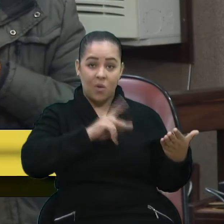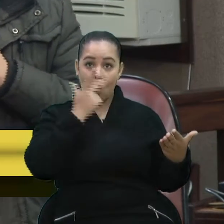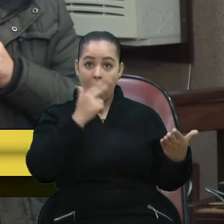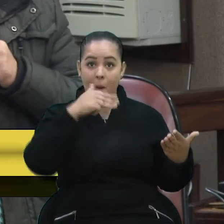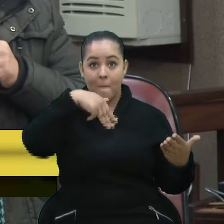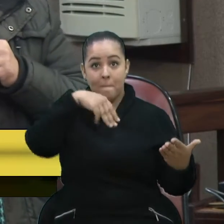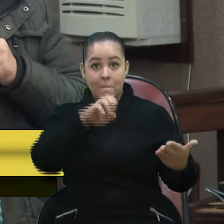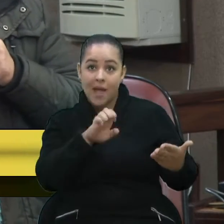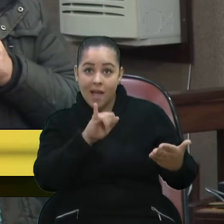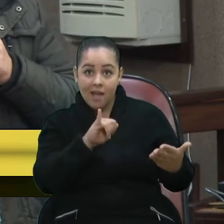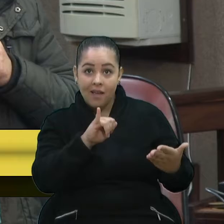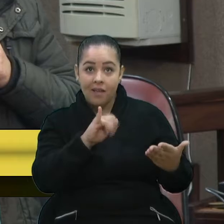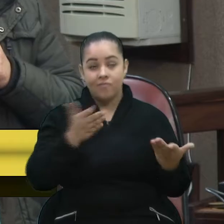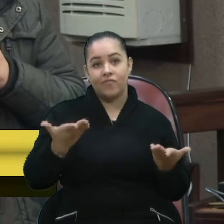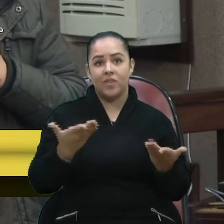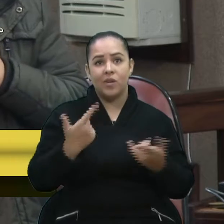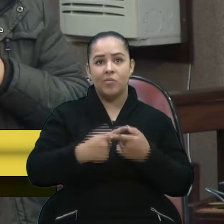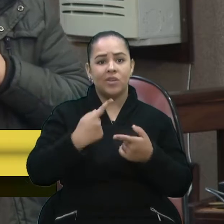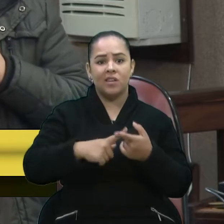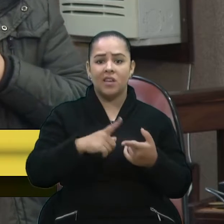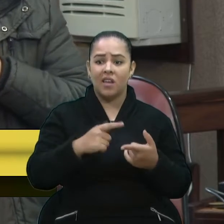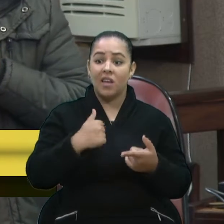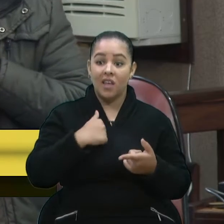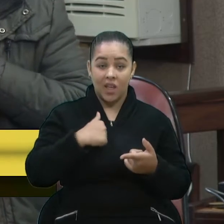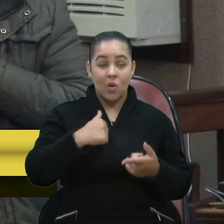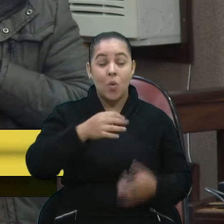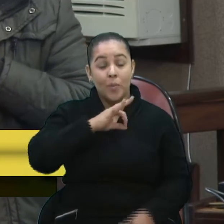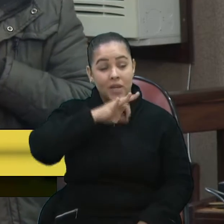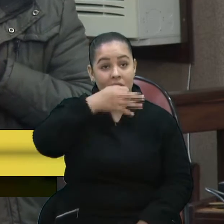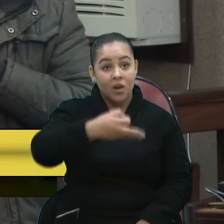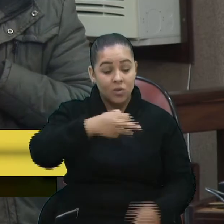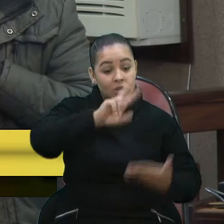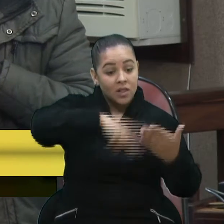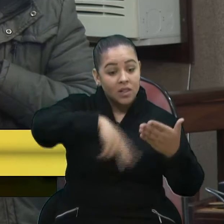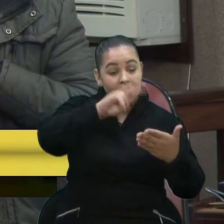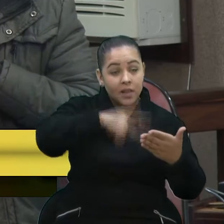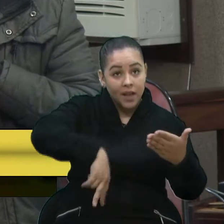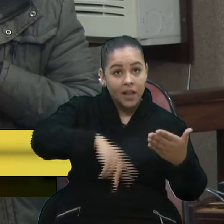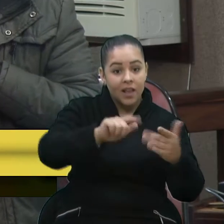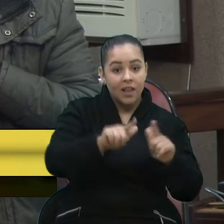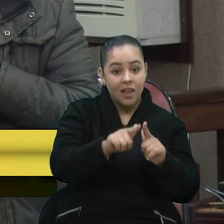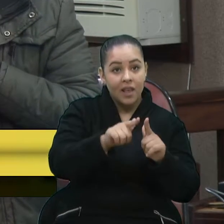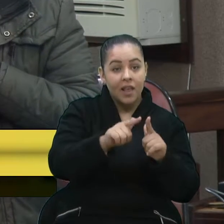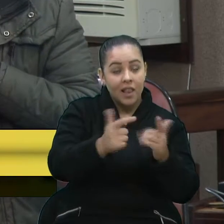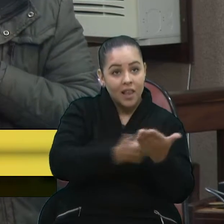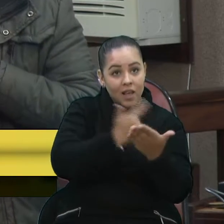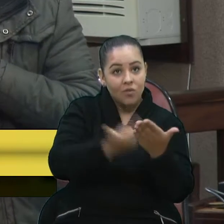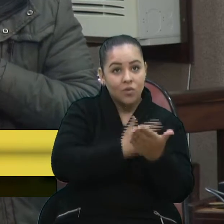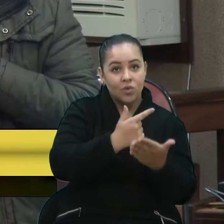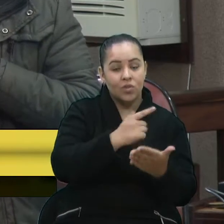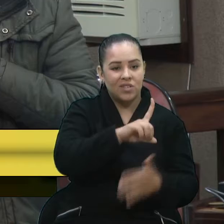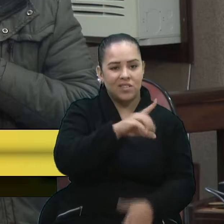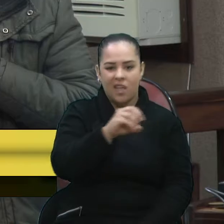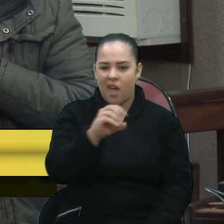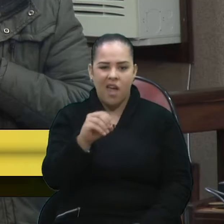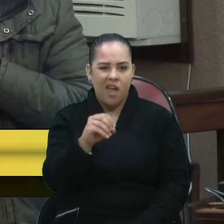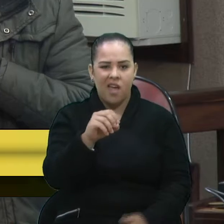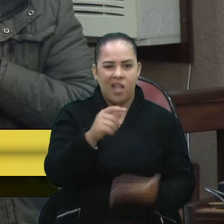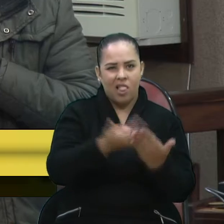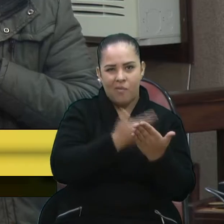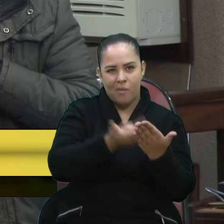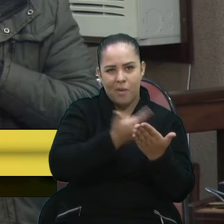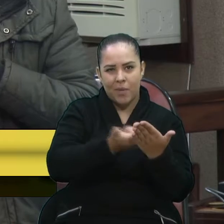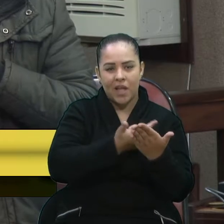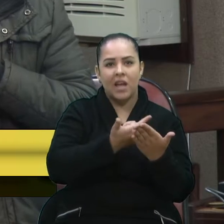que eu sugiro ler um livrinho de 100 e poucas páginas, A Corrosão do Caráter. E a gente vai entender essa precarização do trabalho. A gente